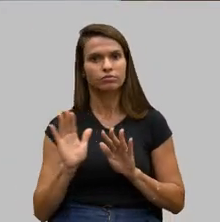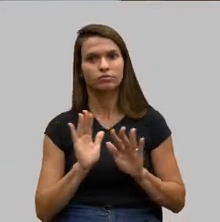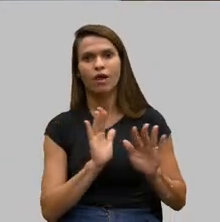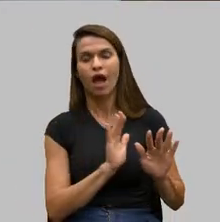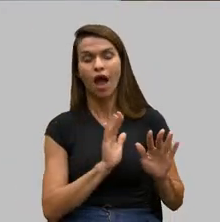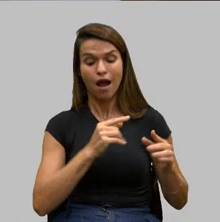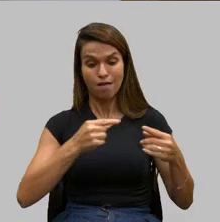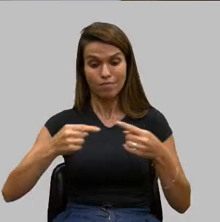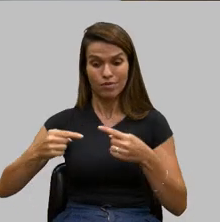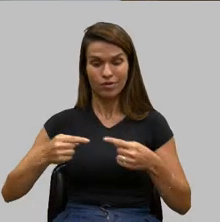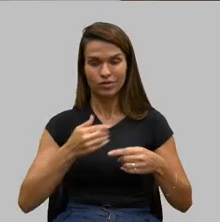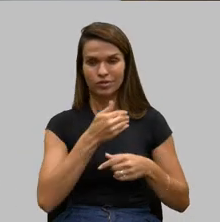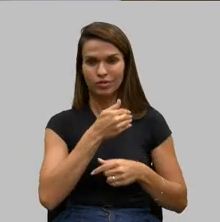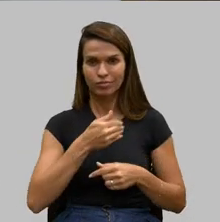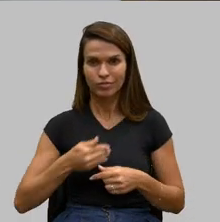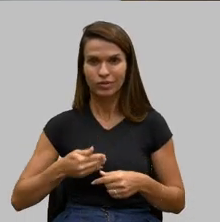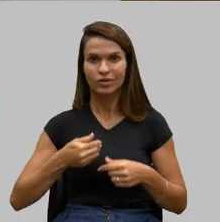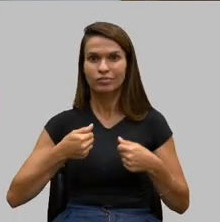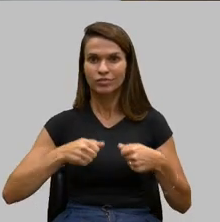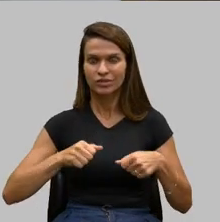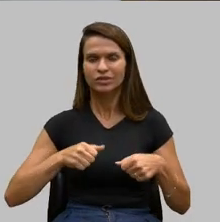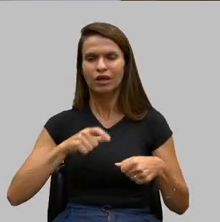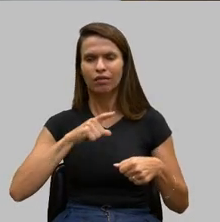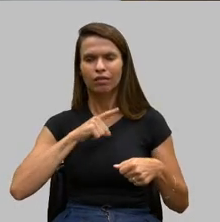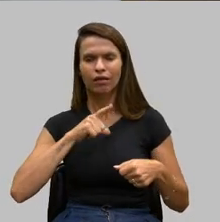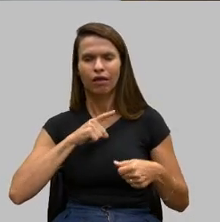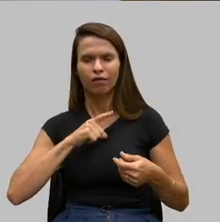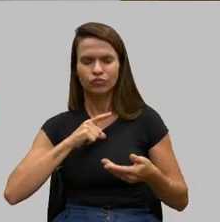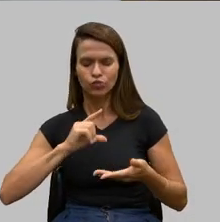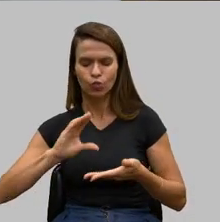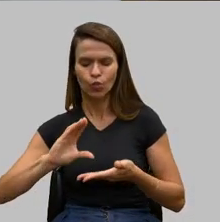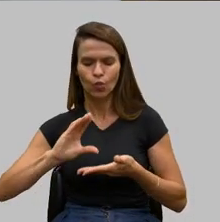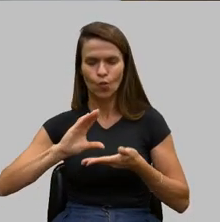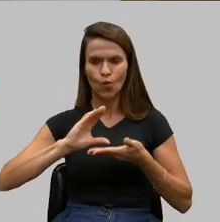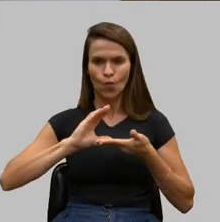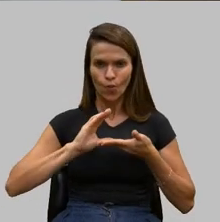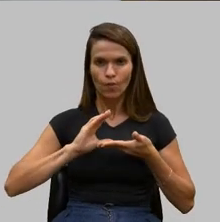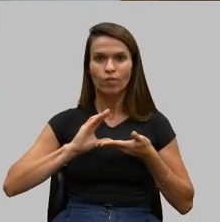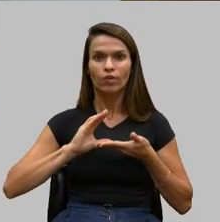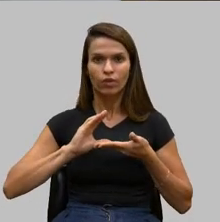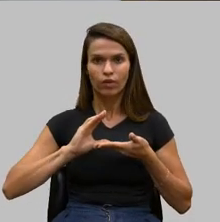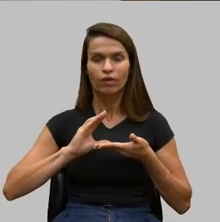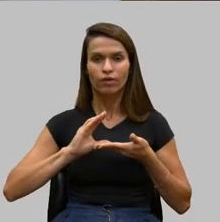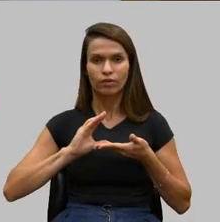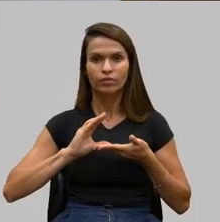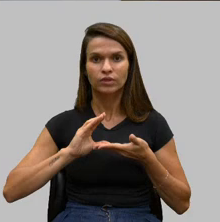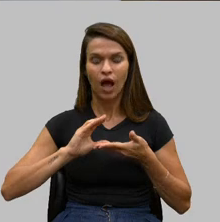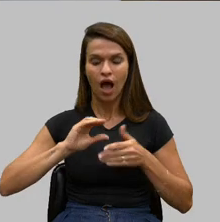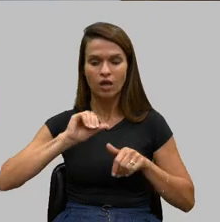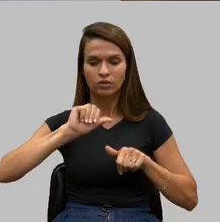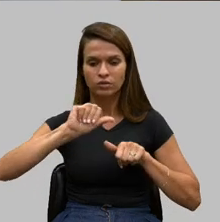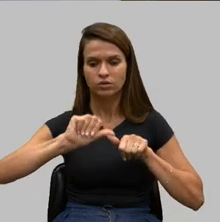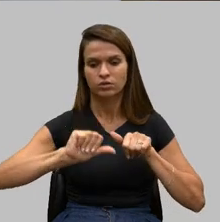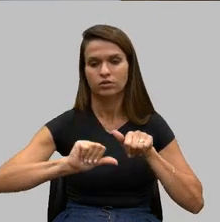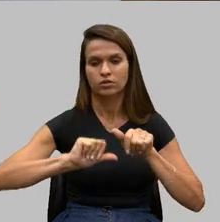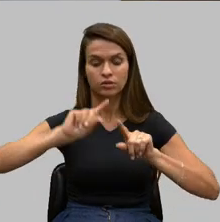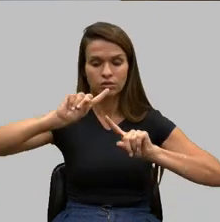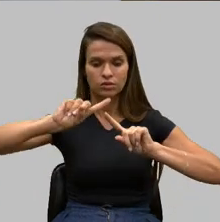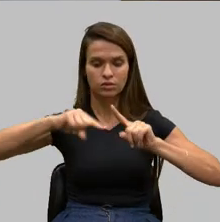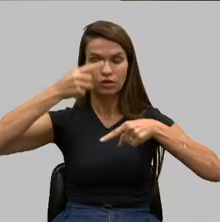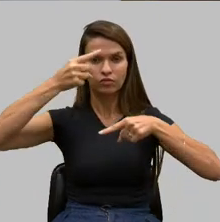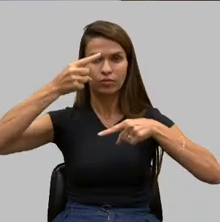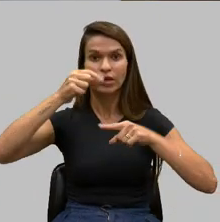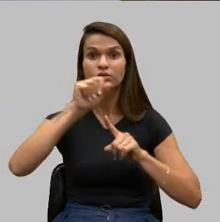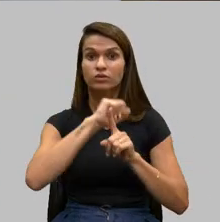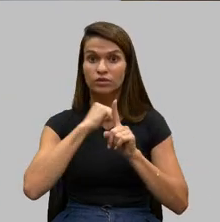política pública tem que constar no orçamento ela tem que constar na transformação da sociedade e